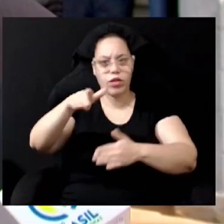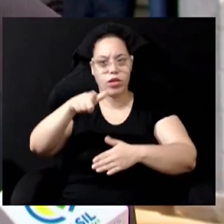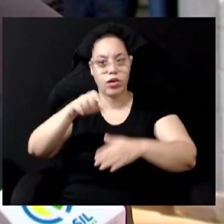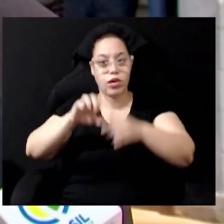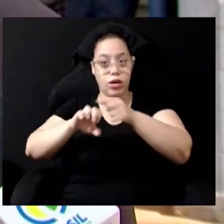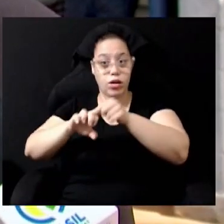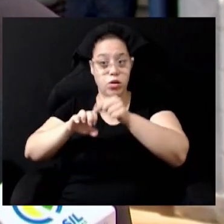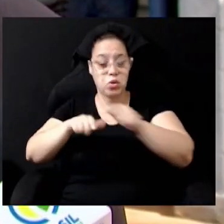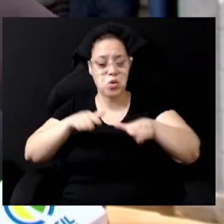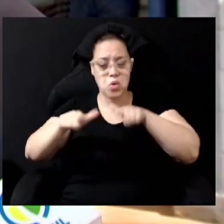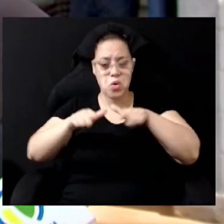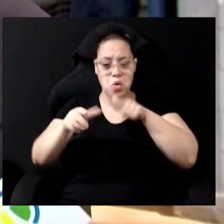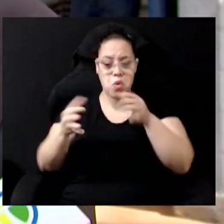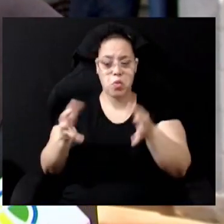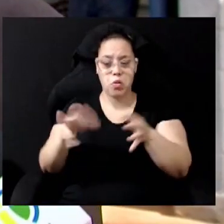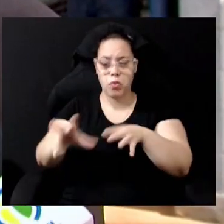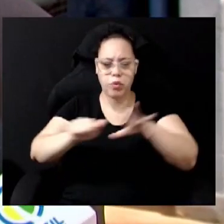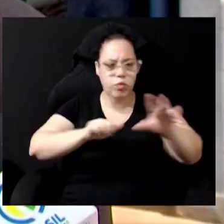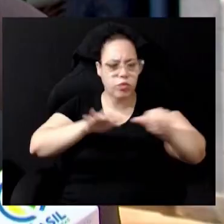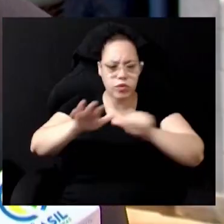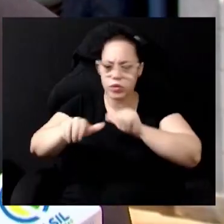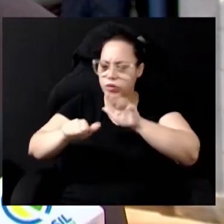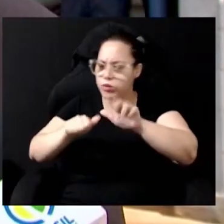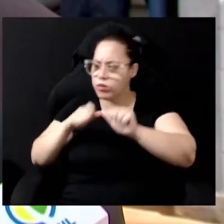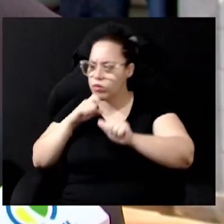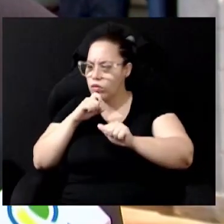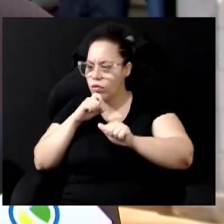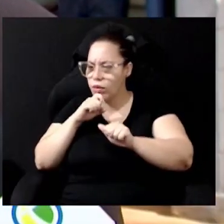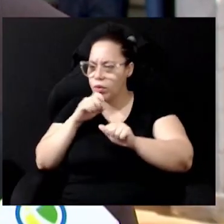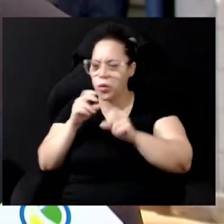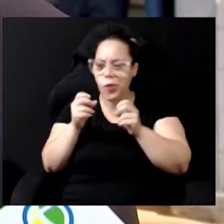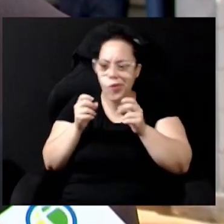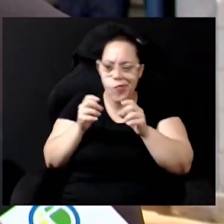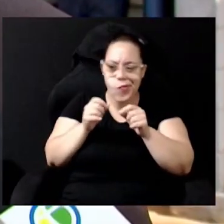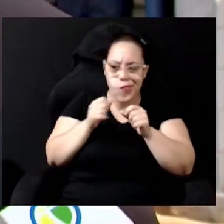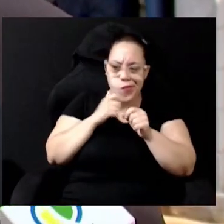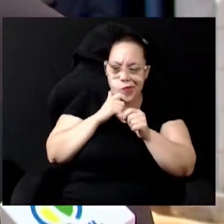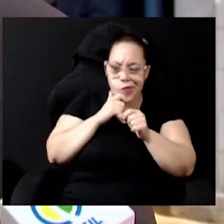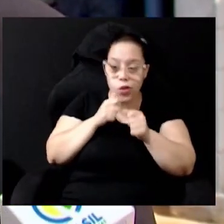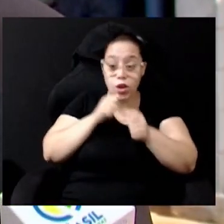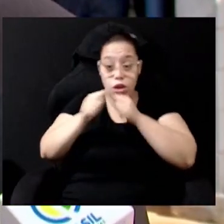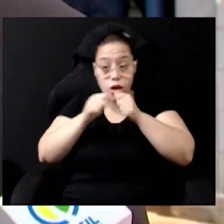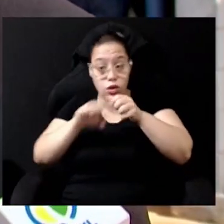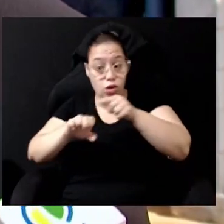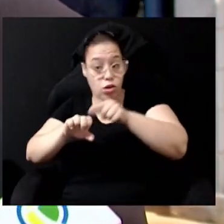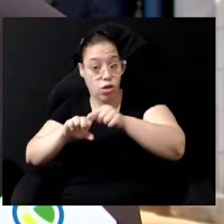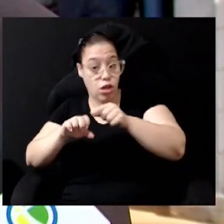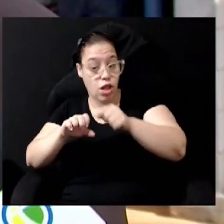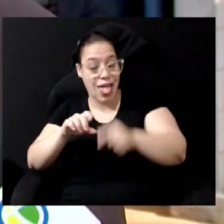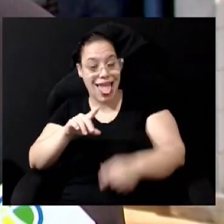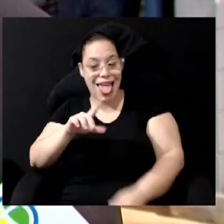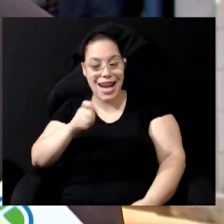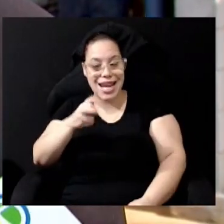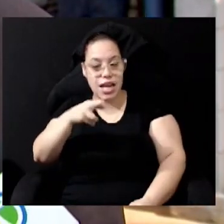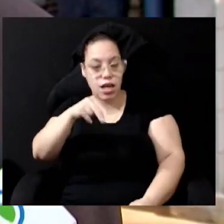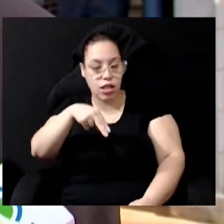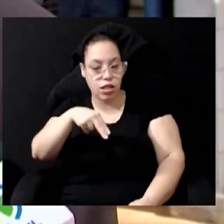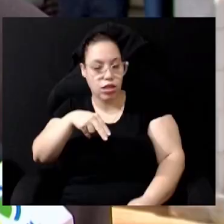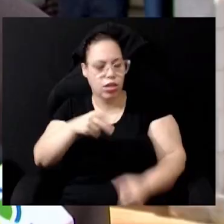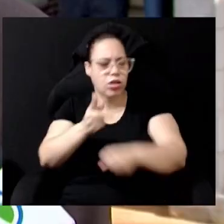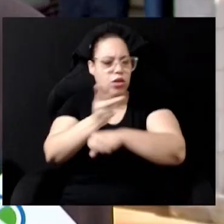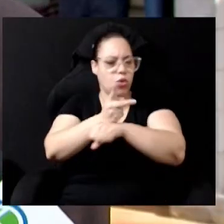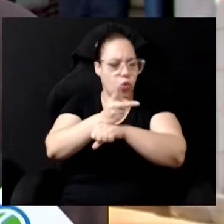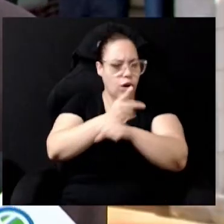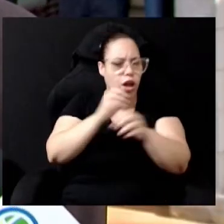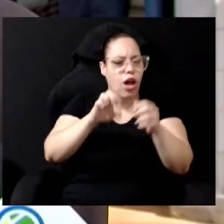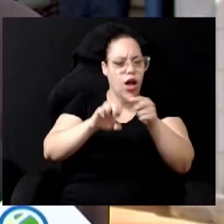muito de coleta na unha mesmo, assim. Então eles entrevistam empresas, vão no LinkedIn, eles ficam tentando achar essas empresas e trazer